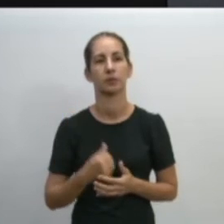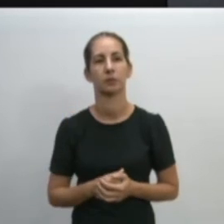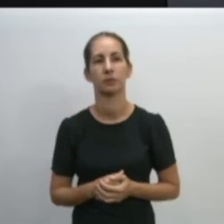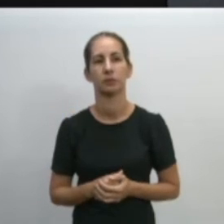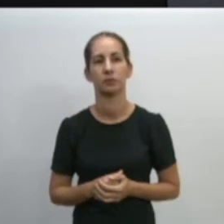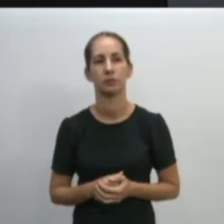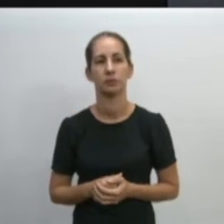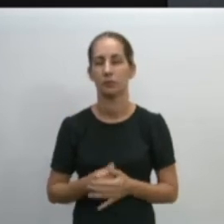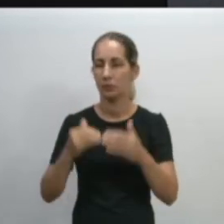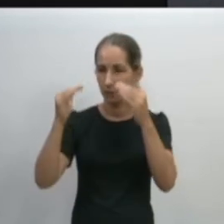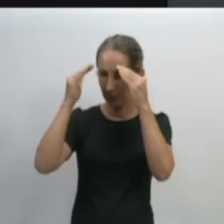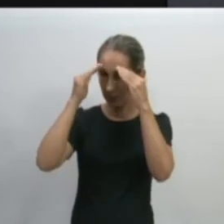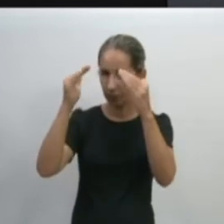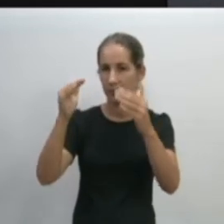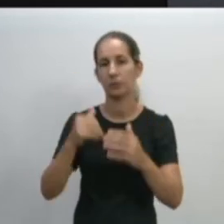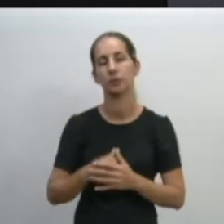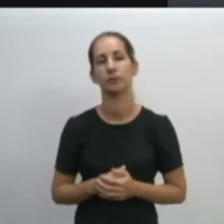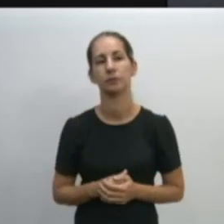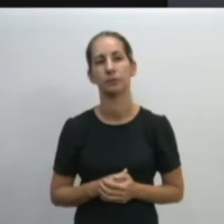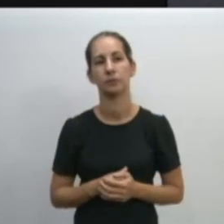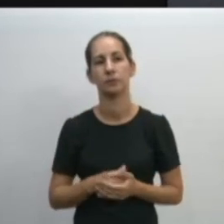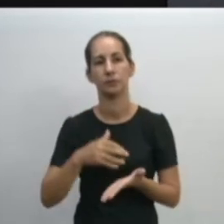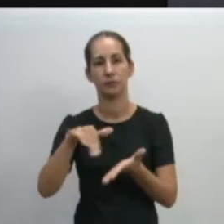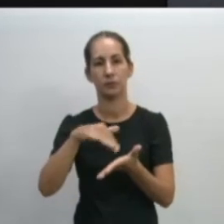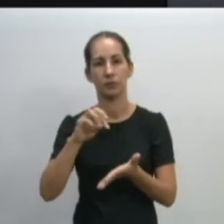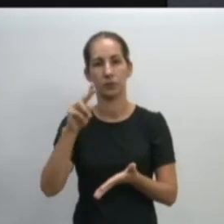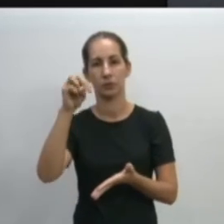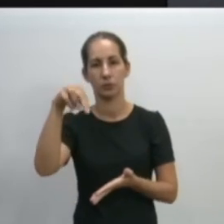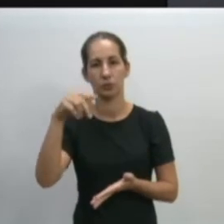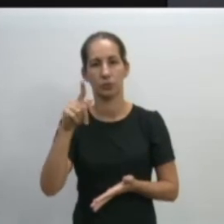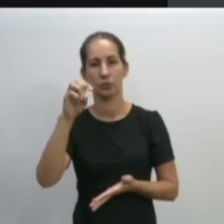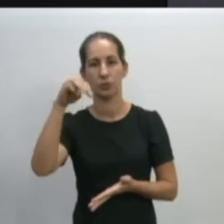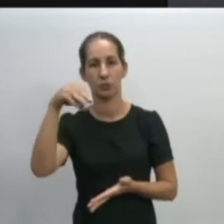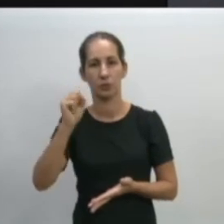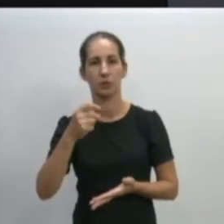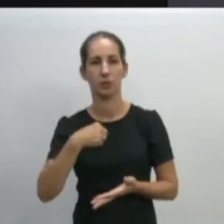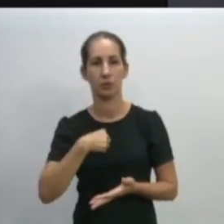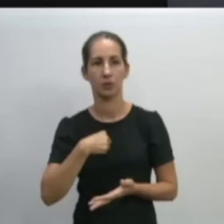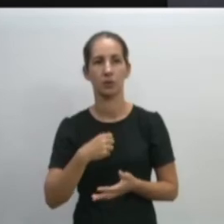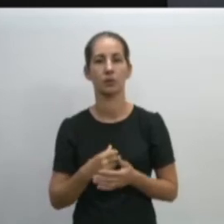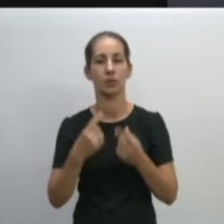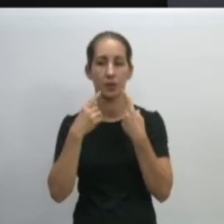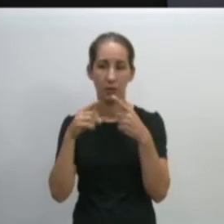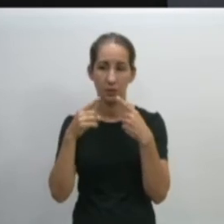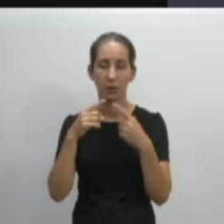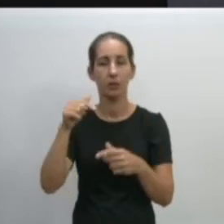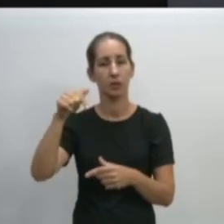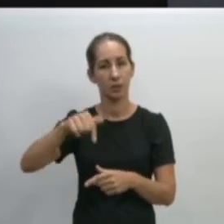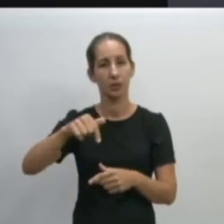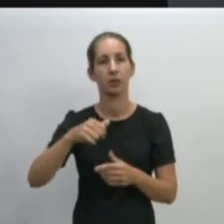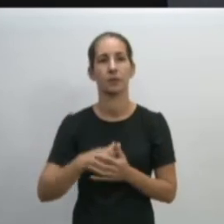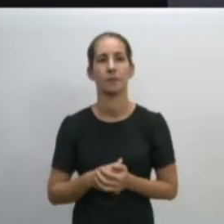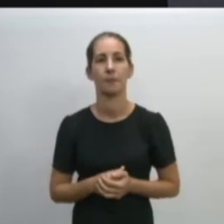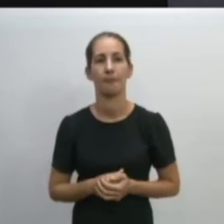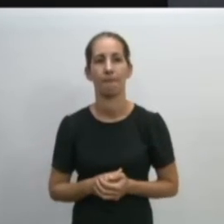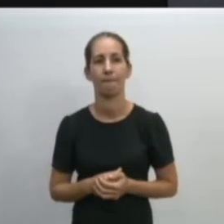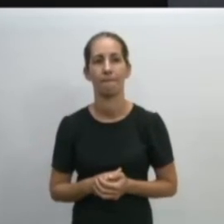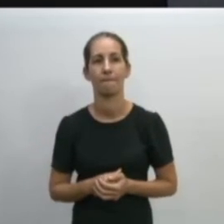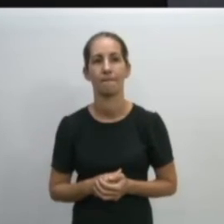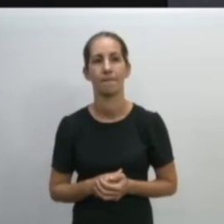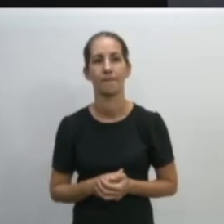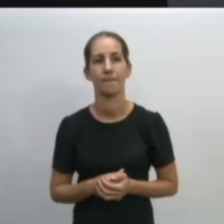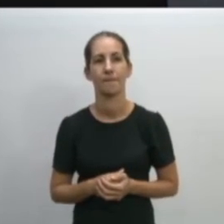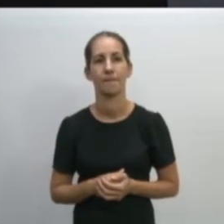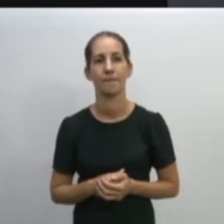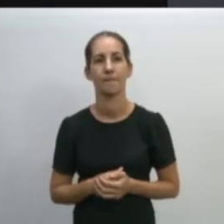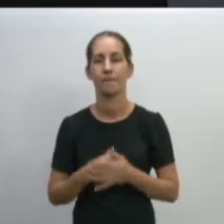o reconhecimento. O secretário Carlson Gomes, eu mesmo já fiz críticas aqui a ele,